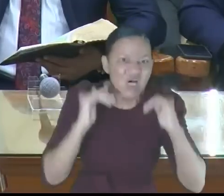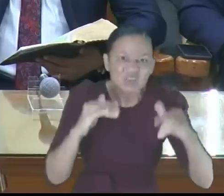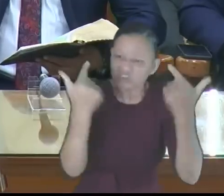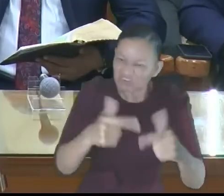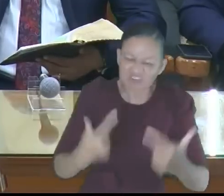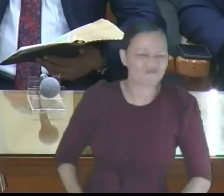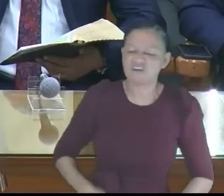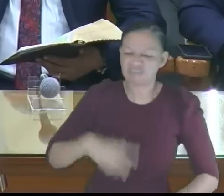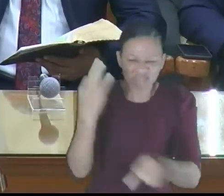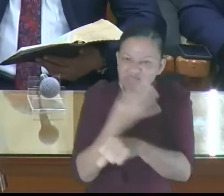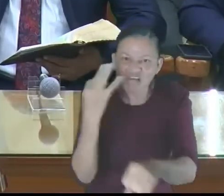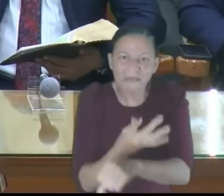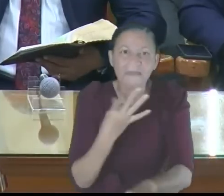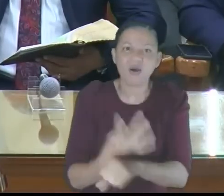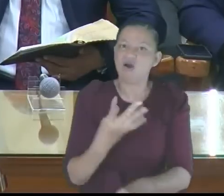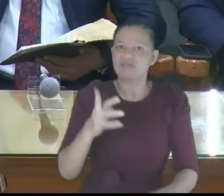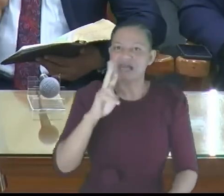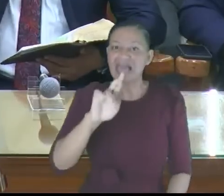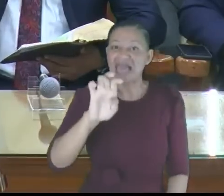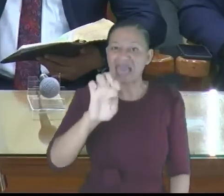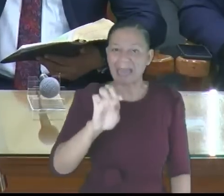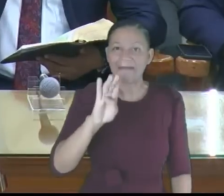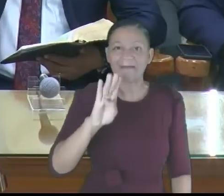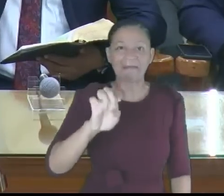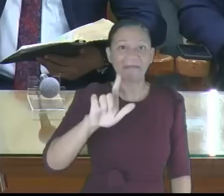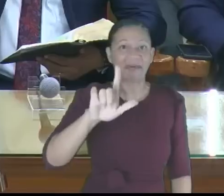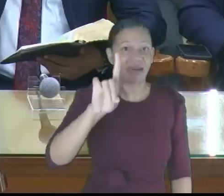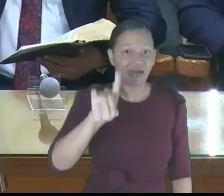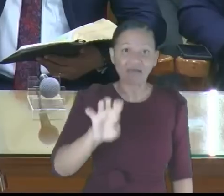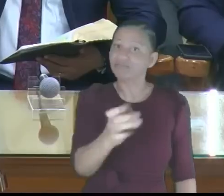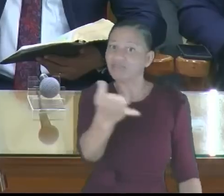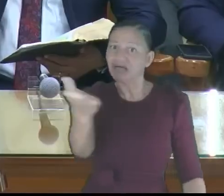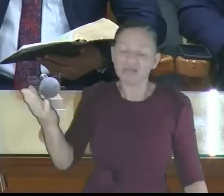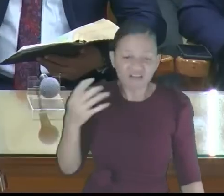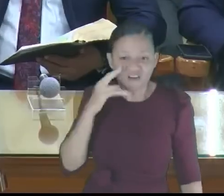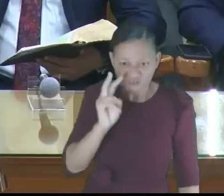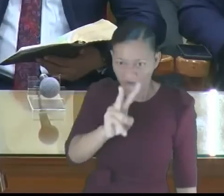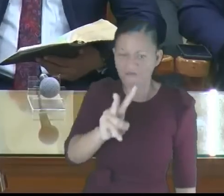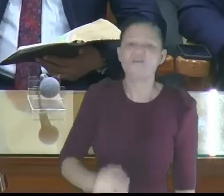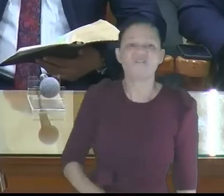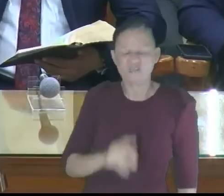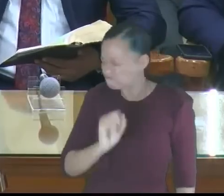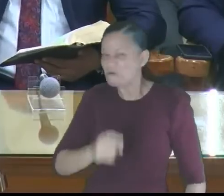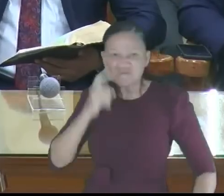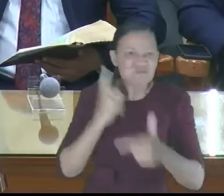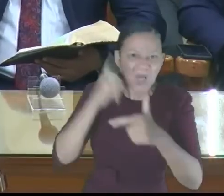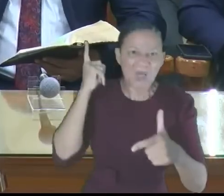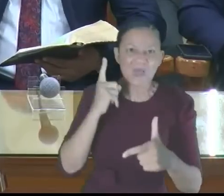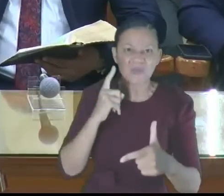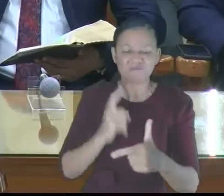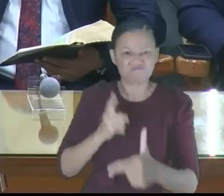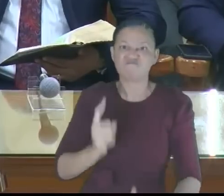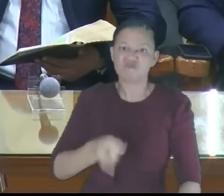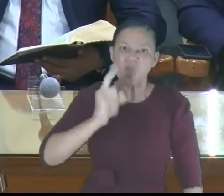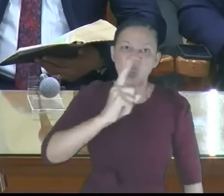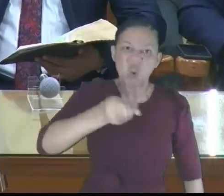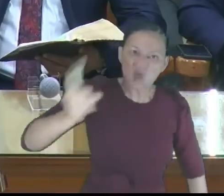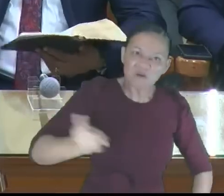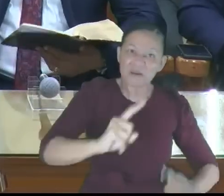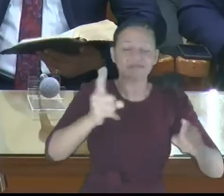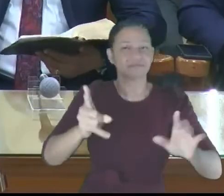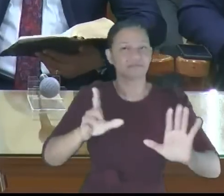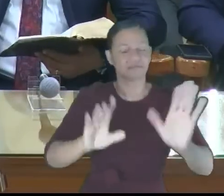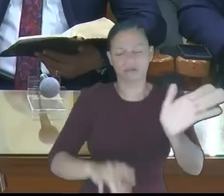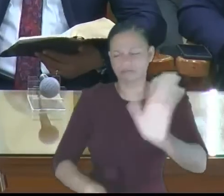são os rebeldes, né? Glória a Deus, vocês vão ver, eu vou meter o pau na venta de vocês. Glória a Jesus.